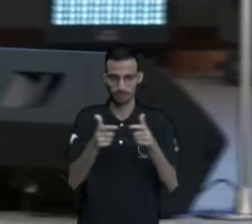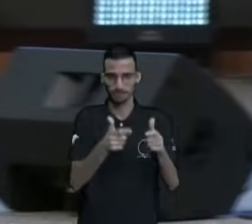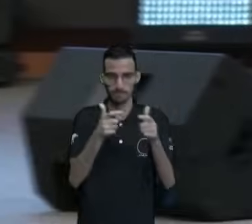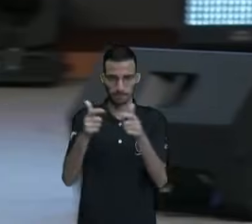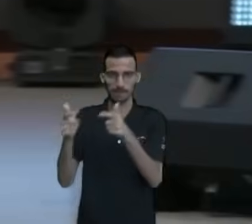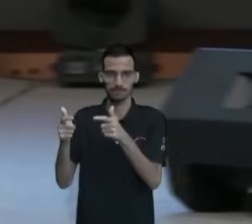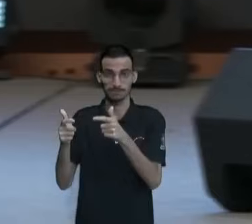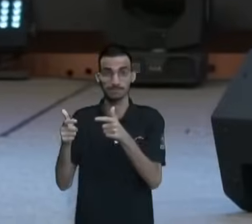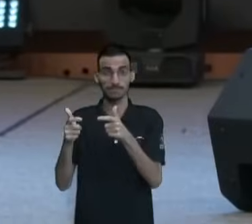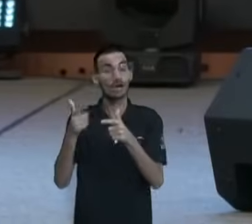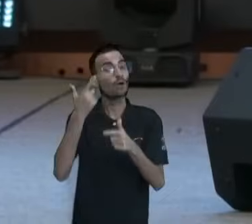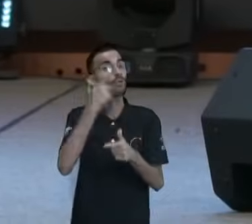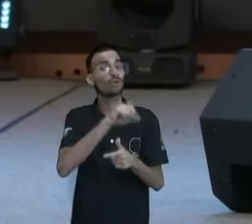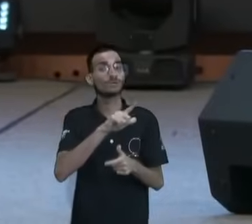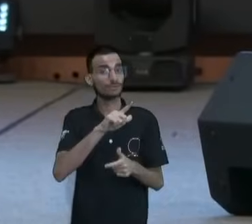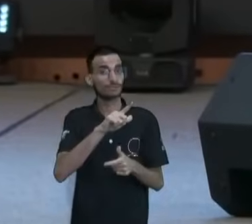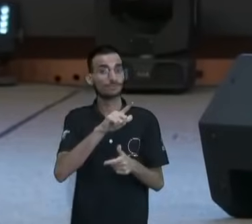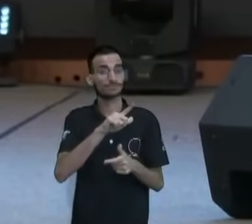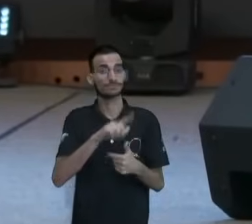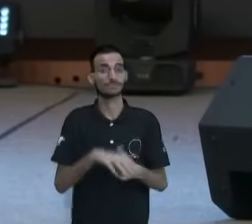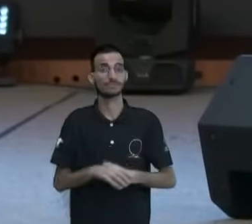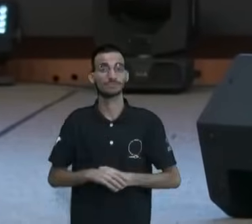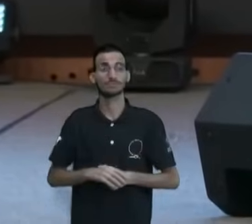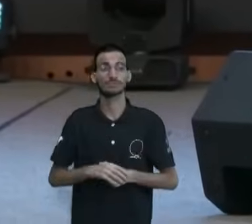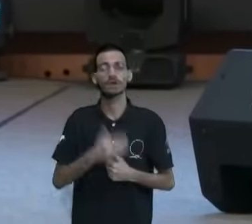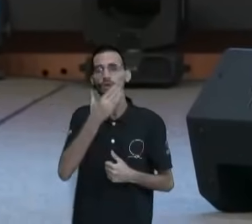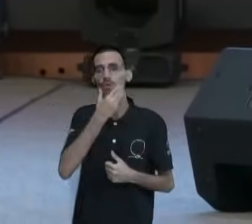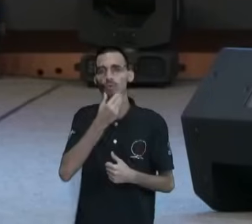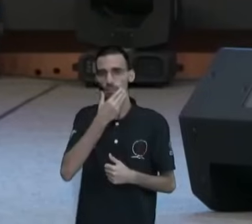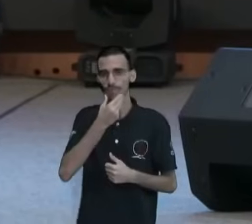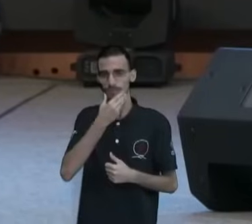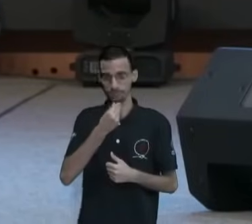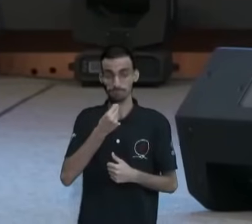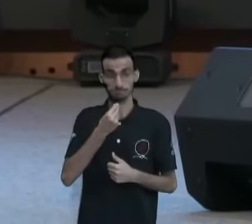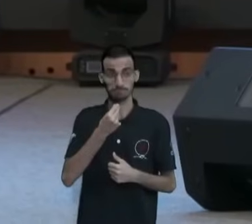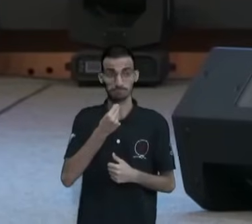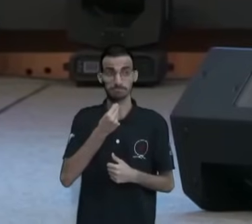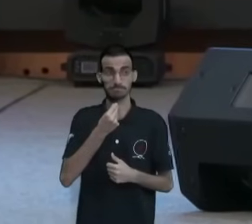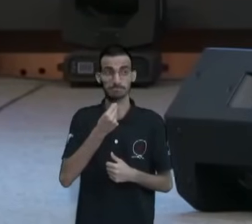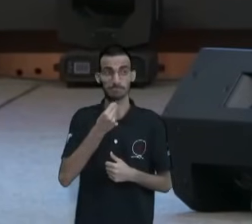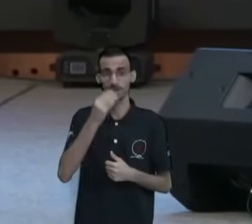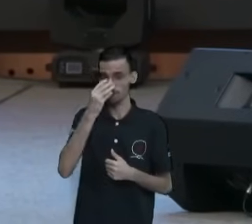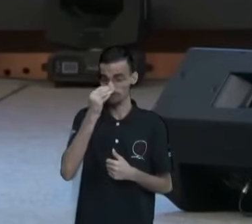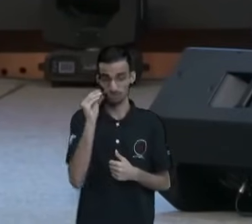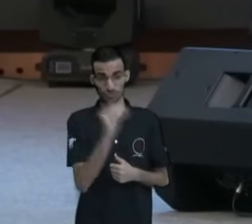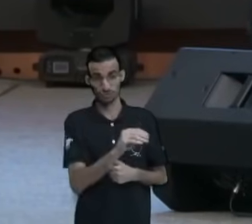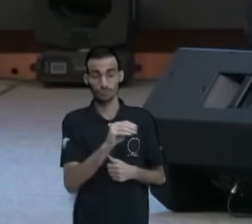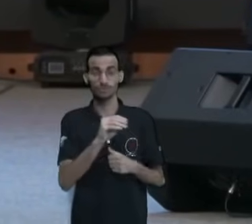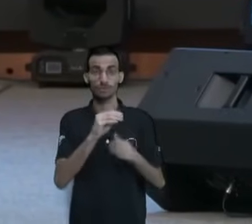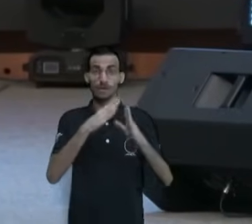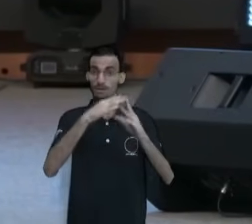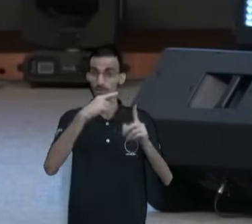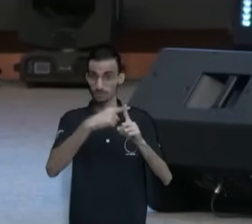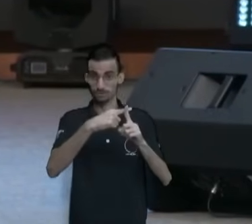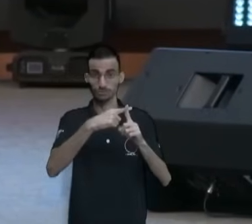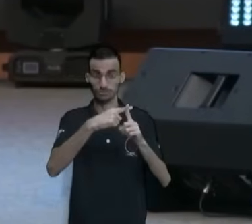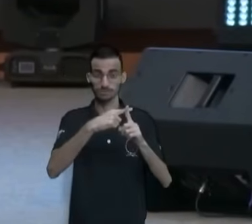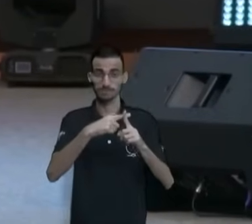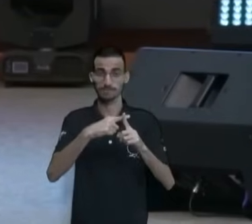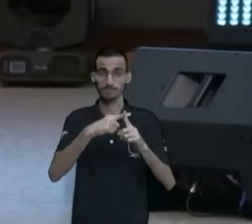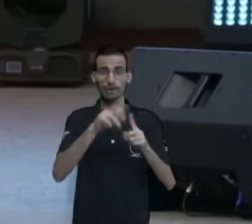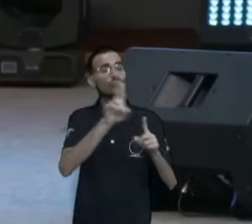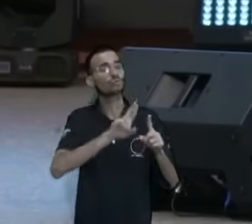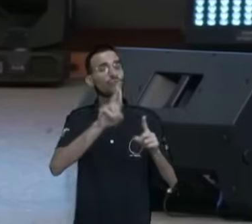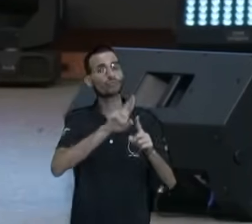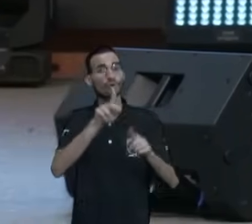mesmos que menosprezam a igreja eles estão usando o povo de quem o